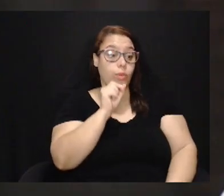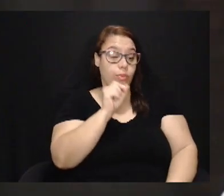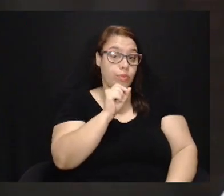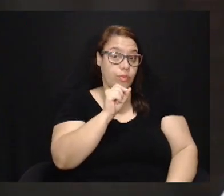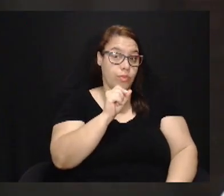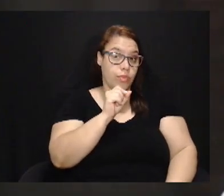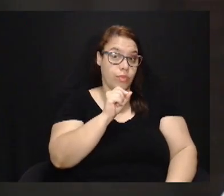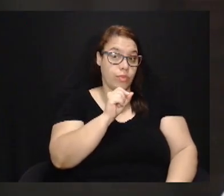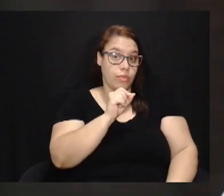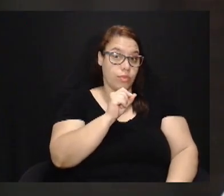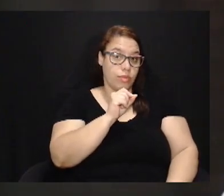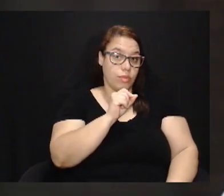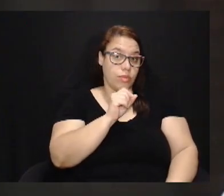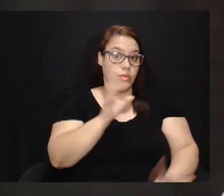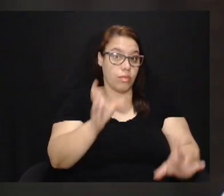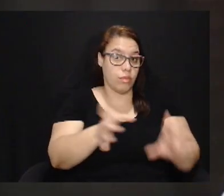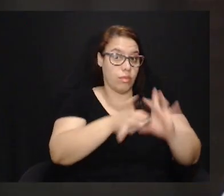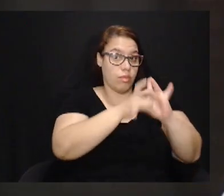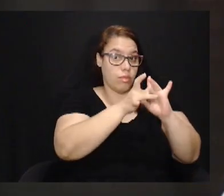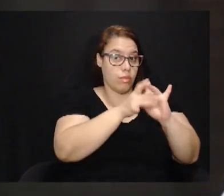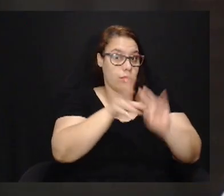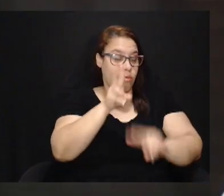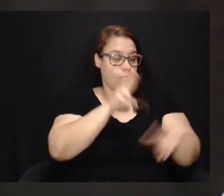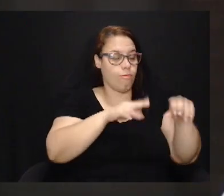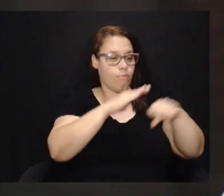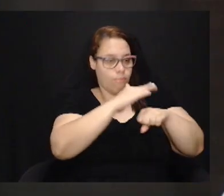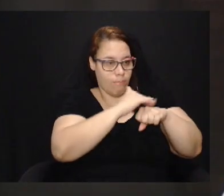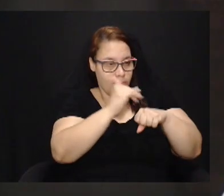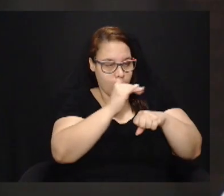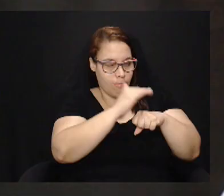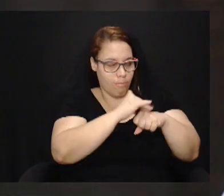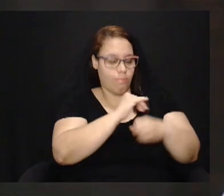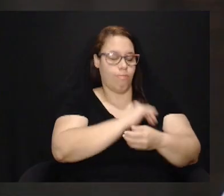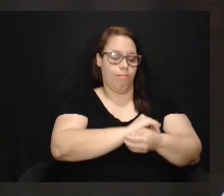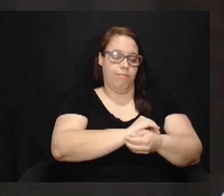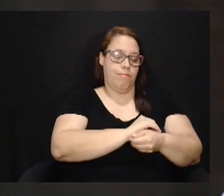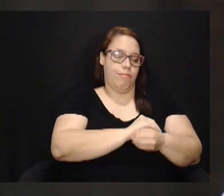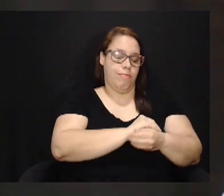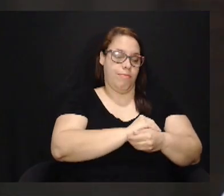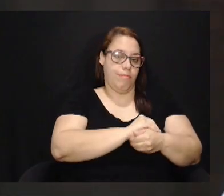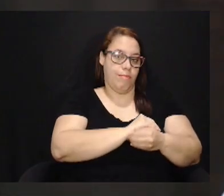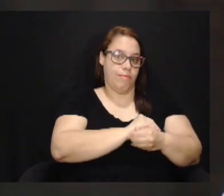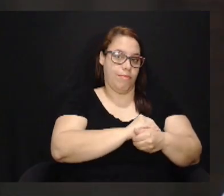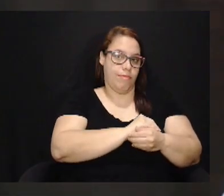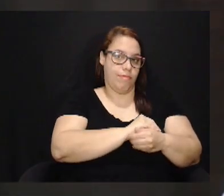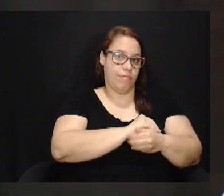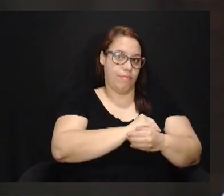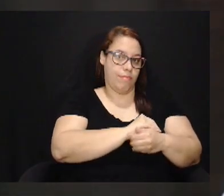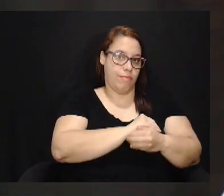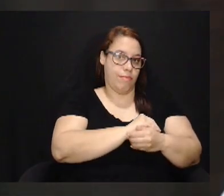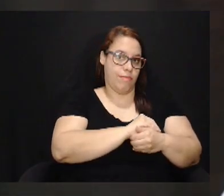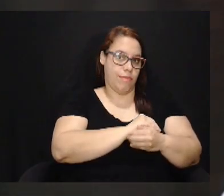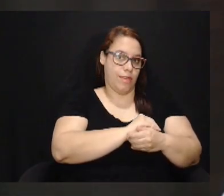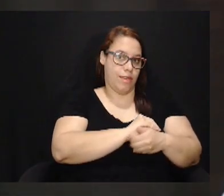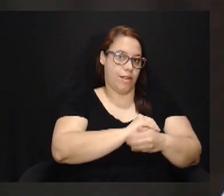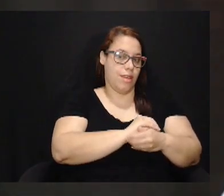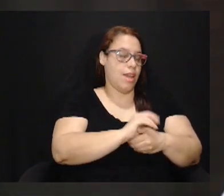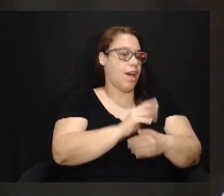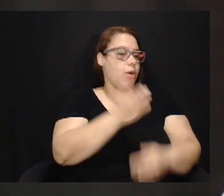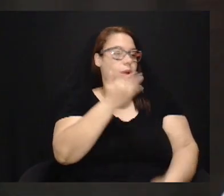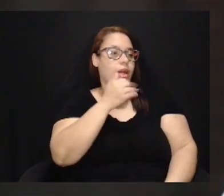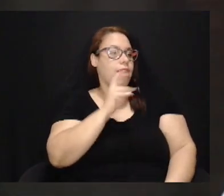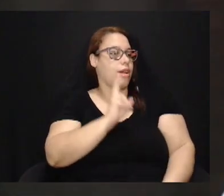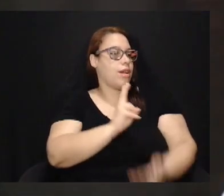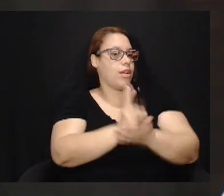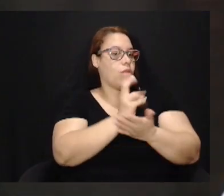muito ligado a questões afetivas, né? Então, a comida sempre vem como uma recompensa, né? Ah, você foi um bom filho,